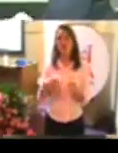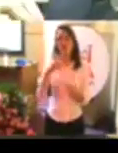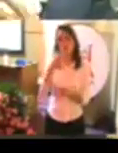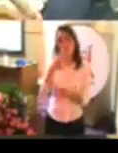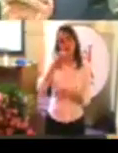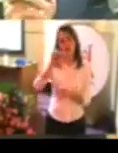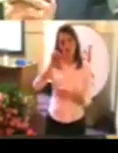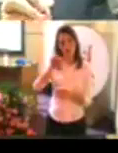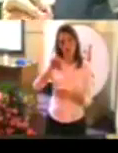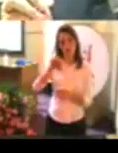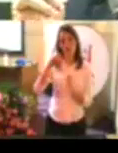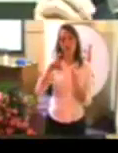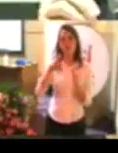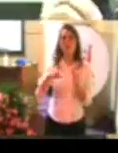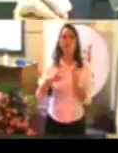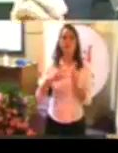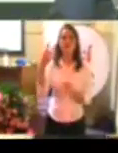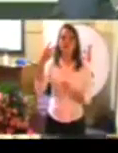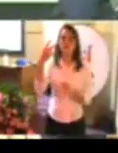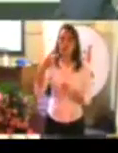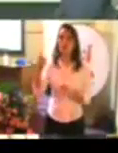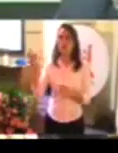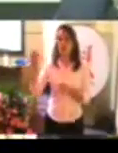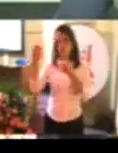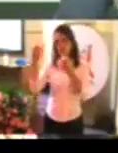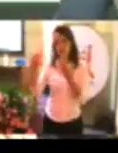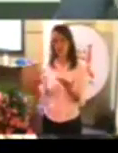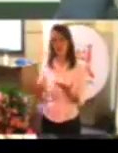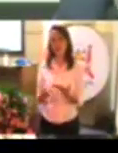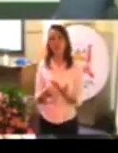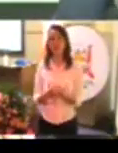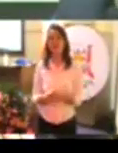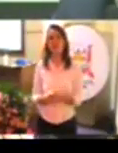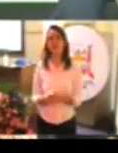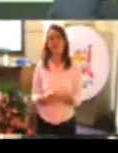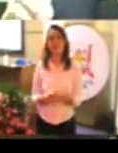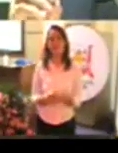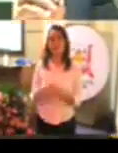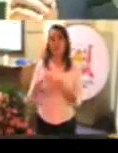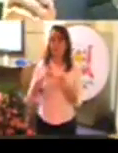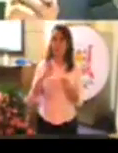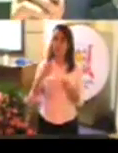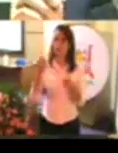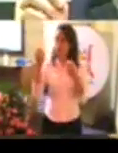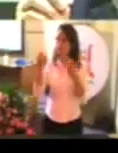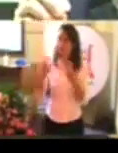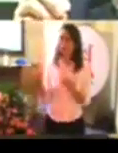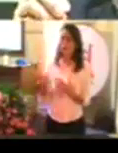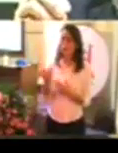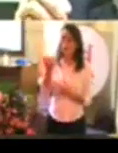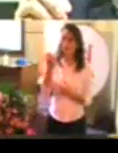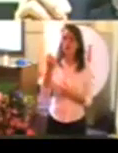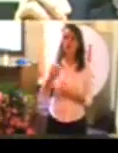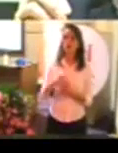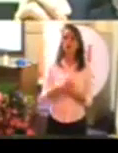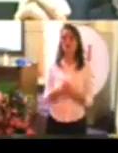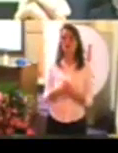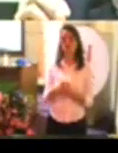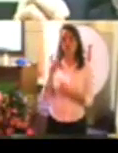artigo 39, parágrafo 2º, que a senhora citou nas suas palavras. Foi muito claro o